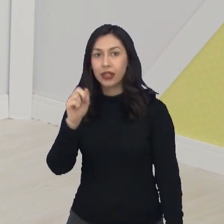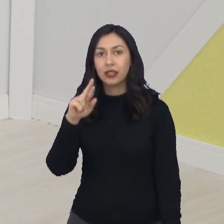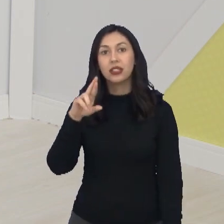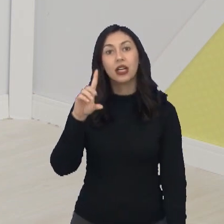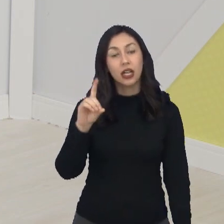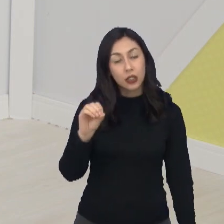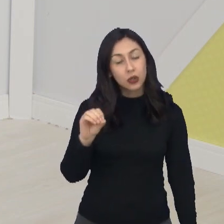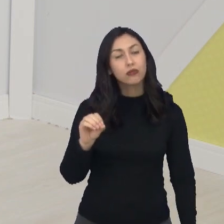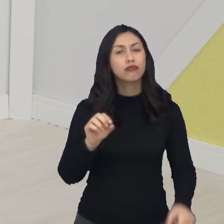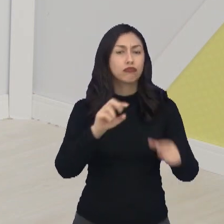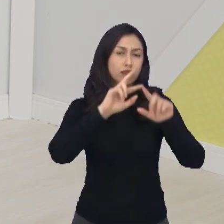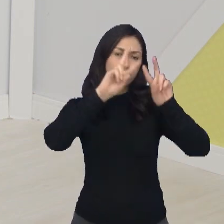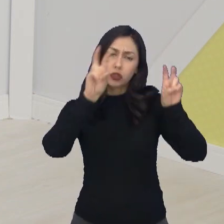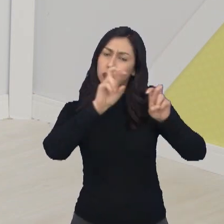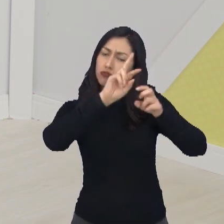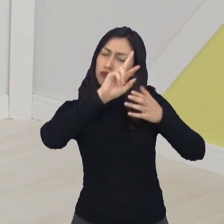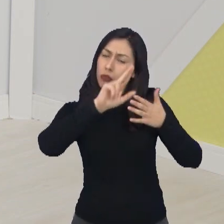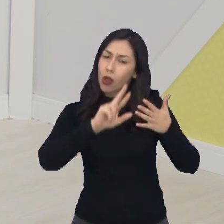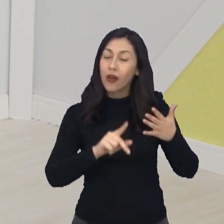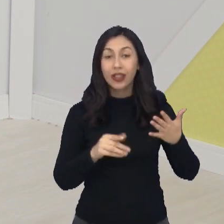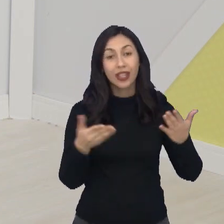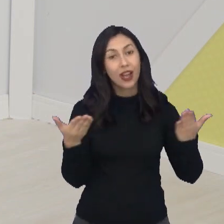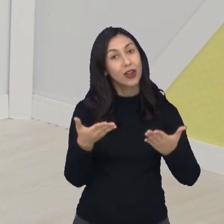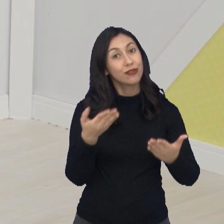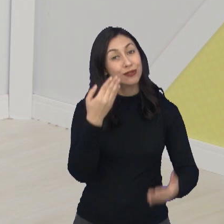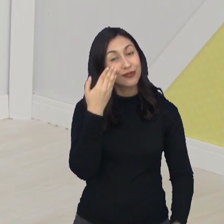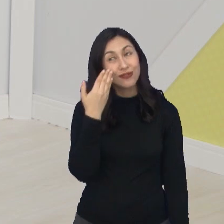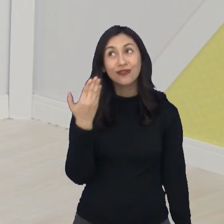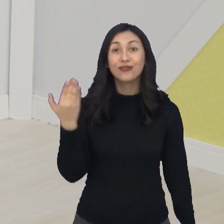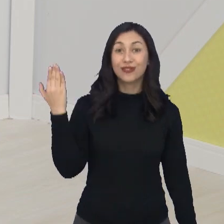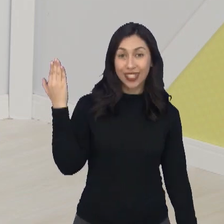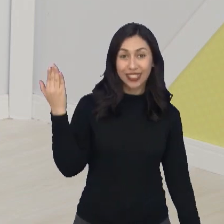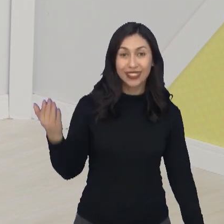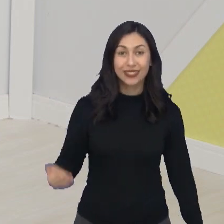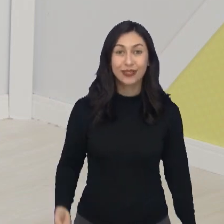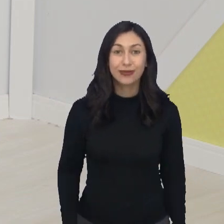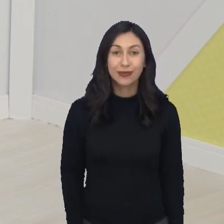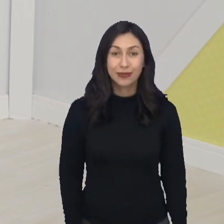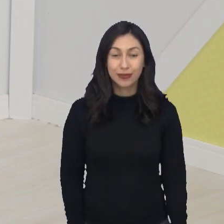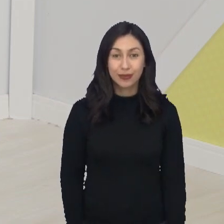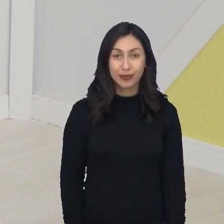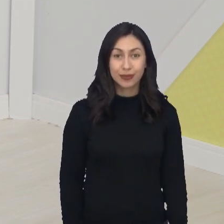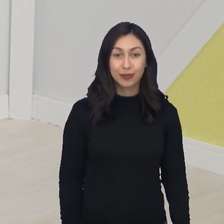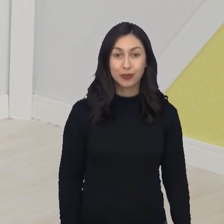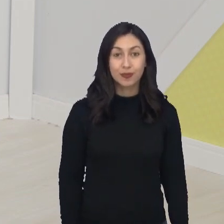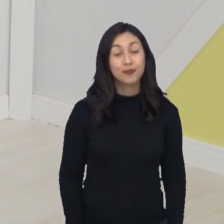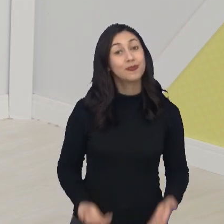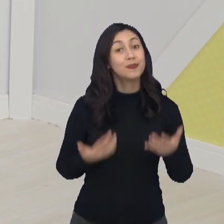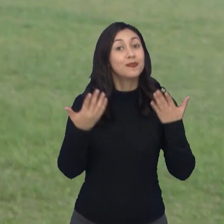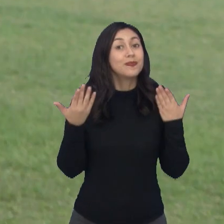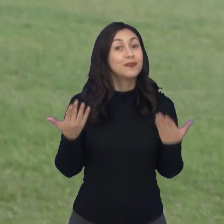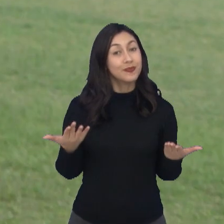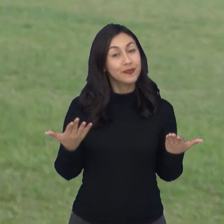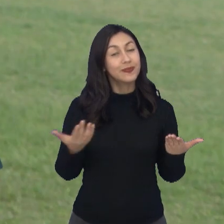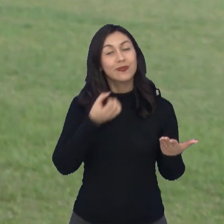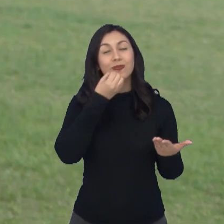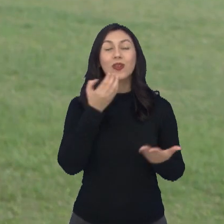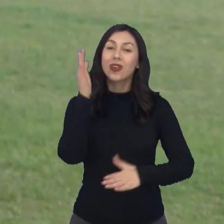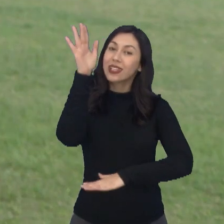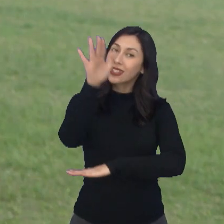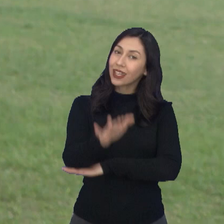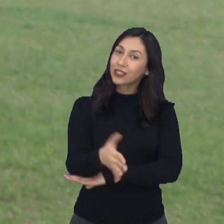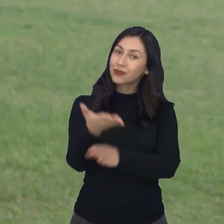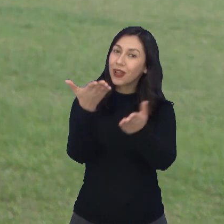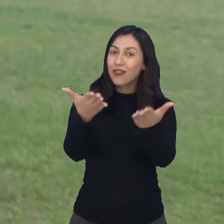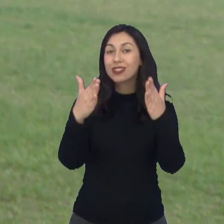isso e outros assuntos, é claro. E você confere agora. Solta, Matheus! Muito bem, Vieira Júnior, muito boa tarde para você que está